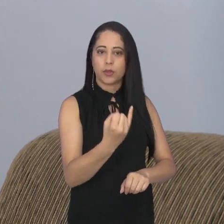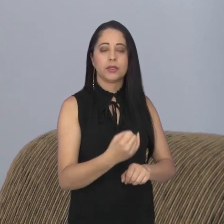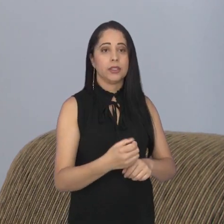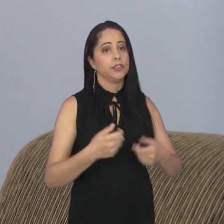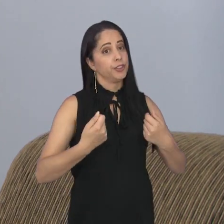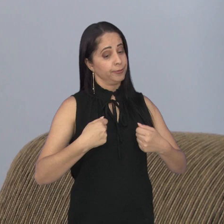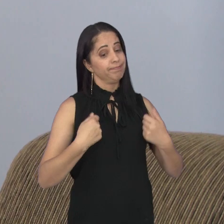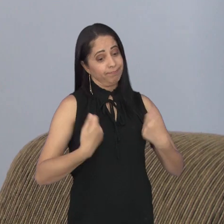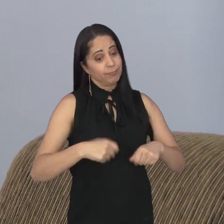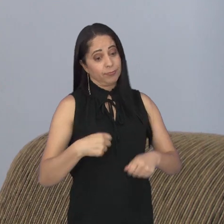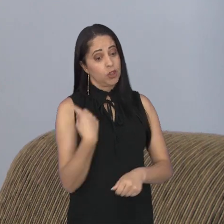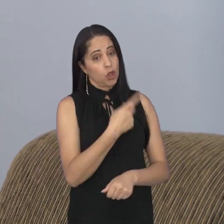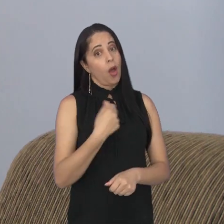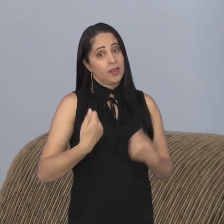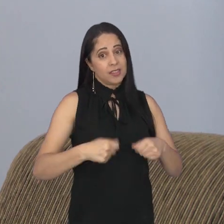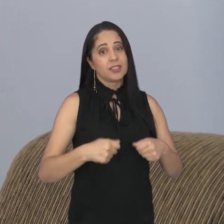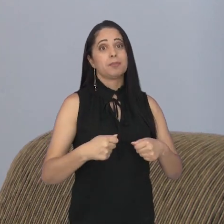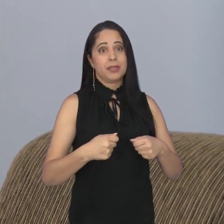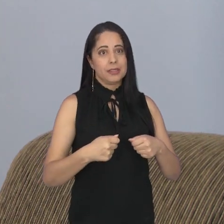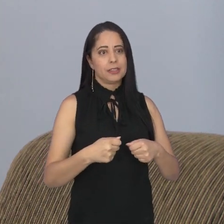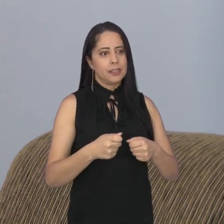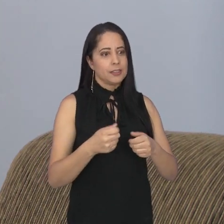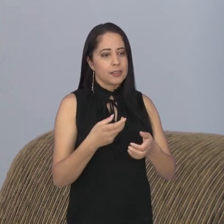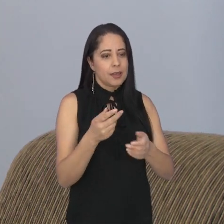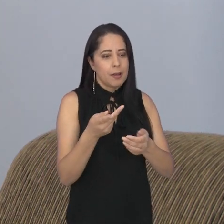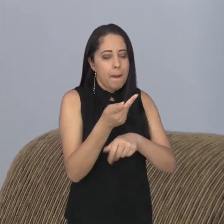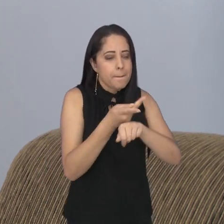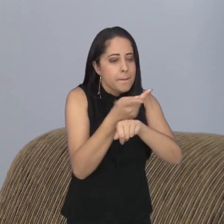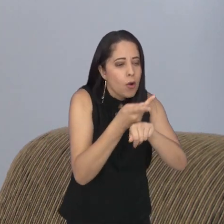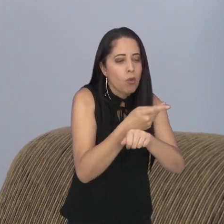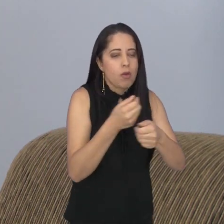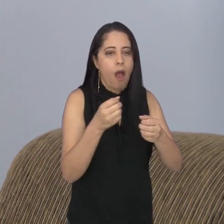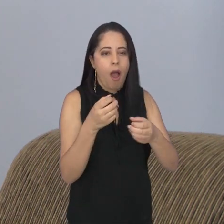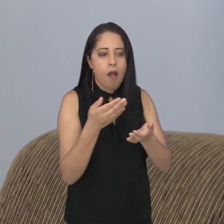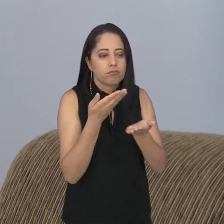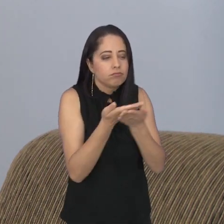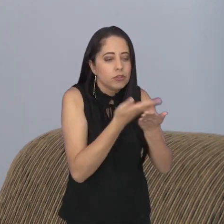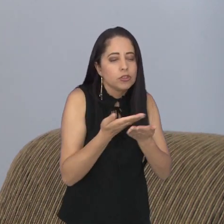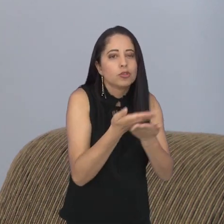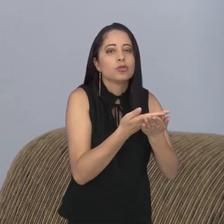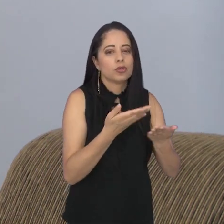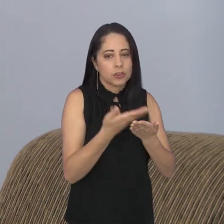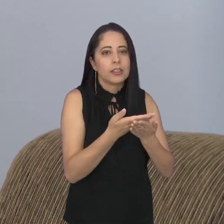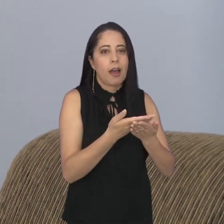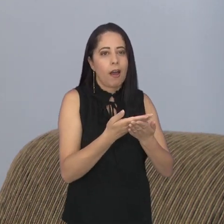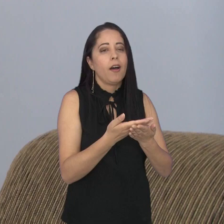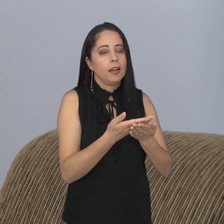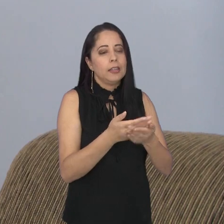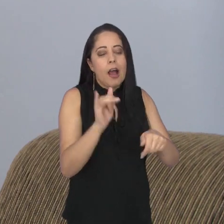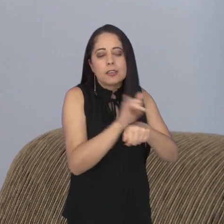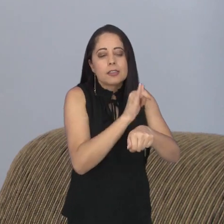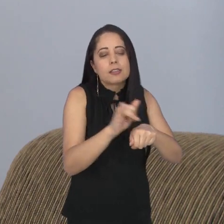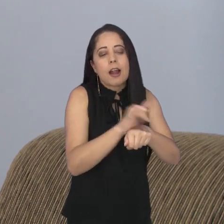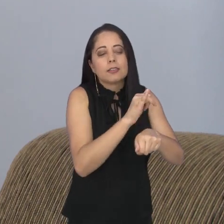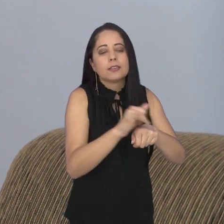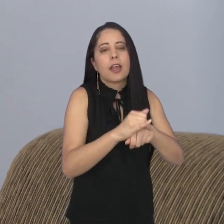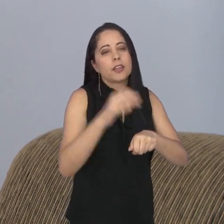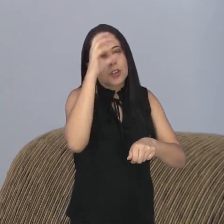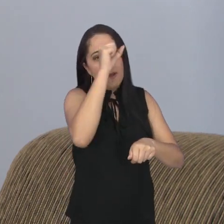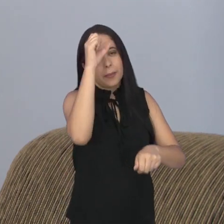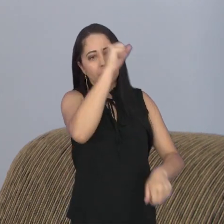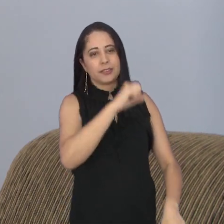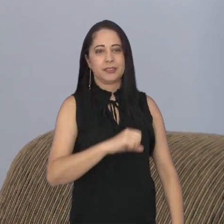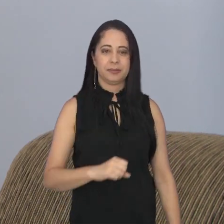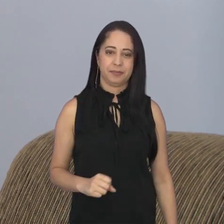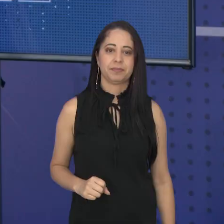muito importante e a gente tem que ir atrás, né, buscar, porque a gente encontra ferramentas,